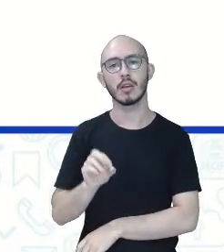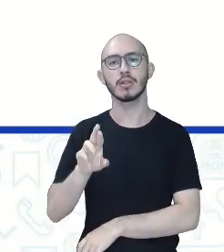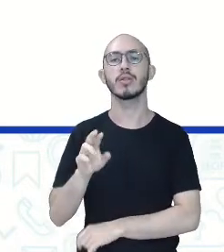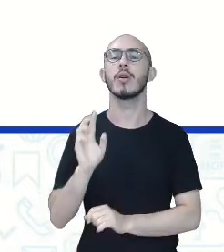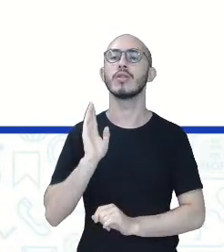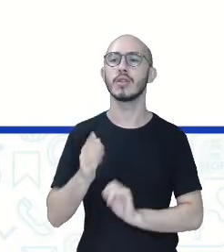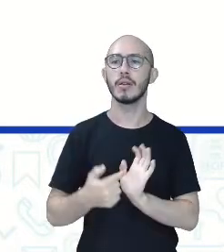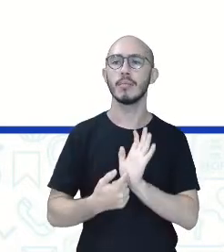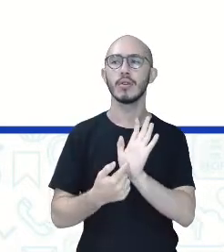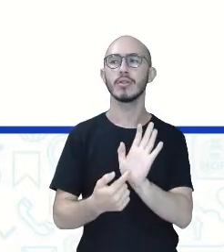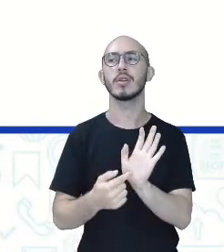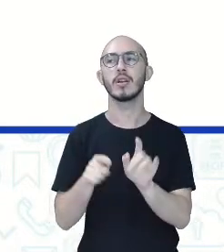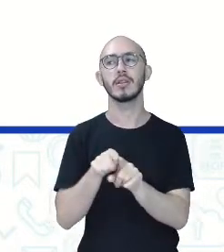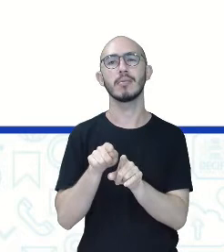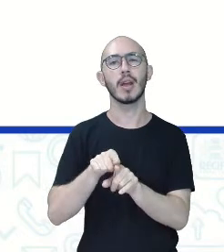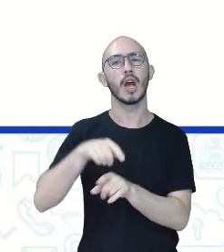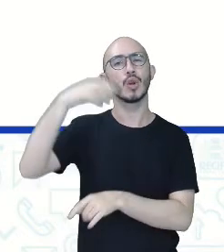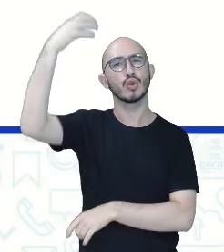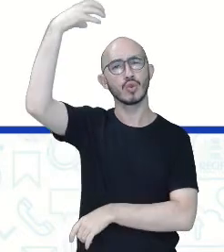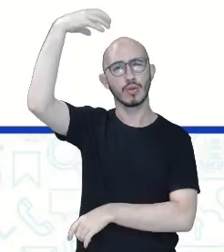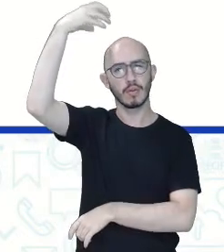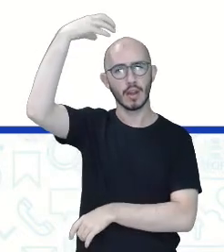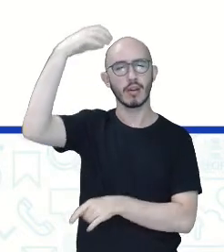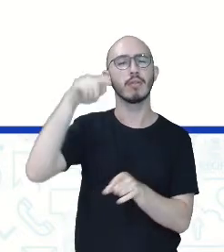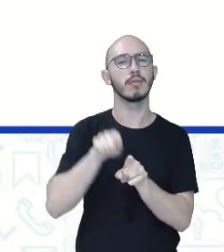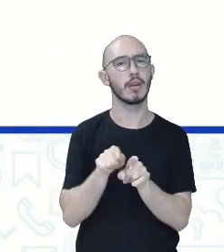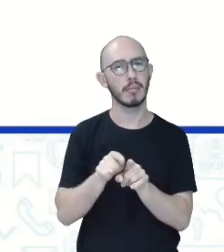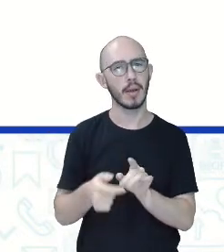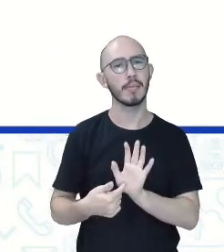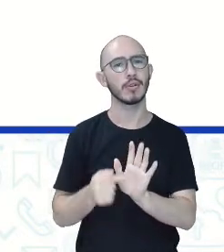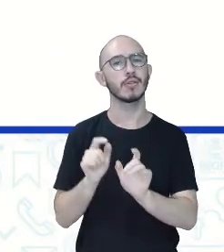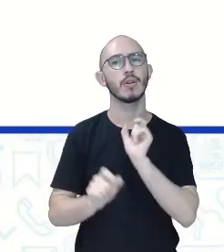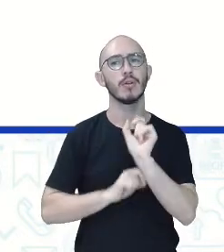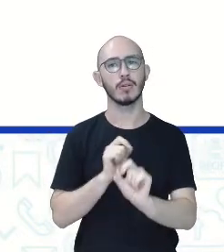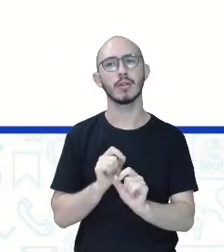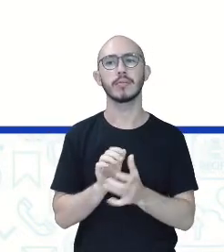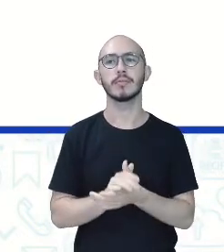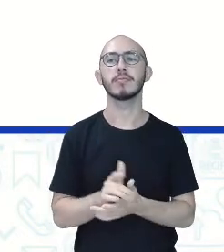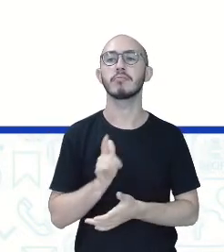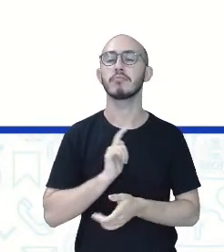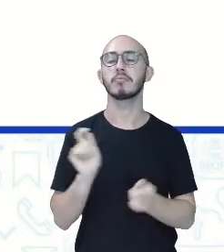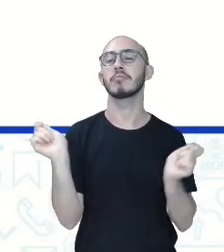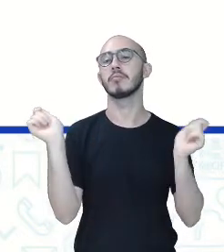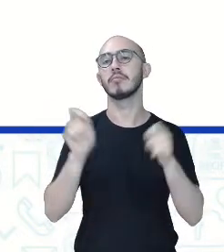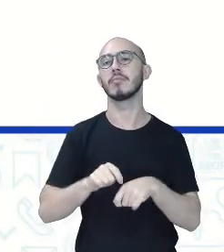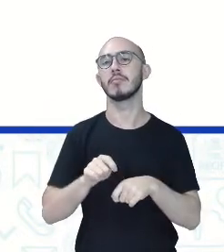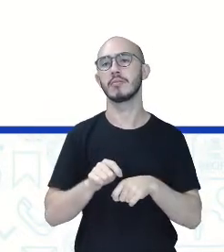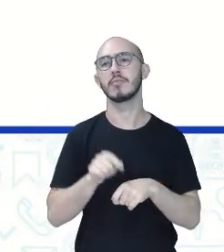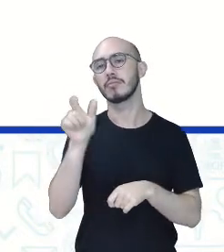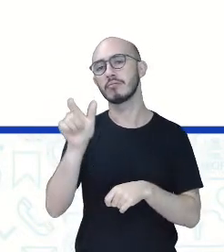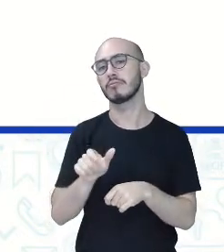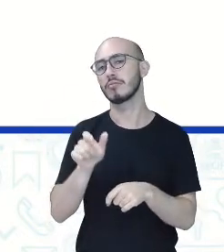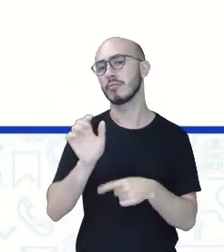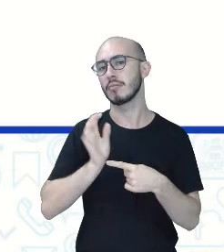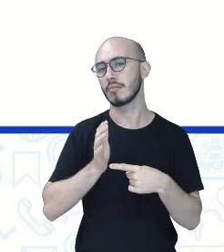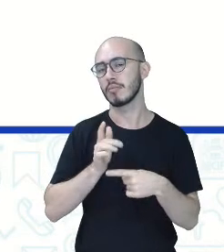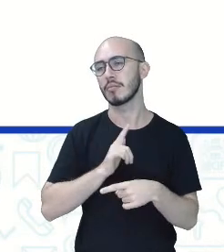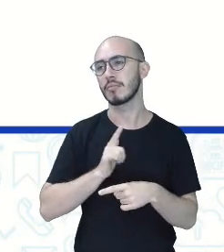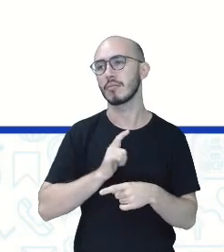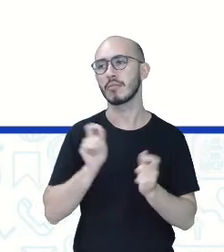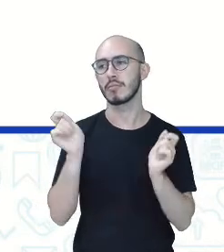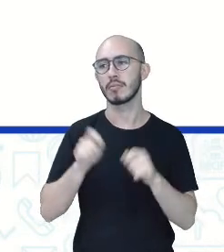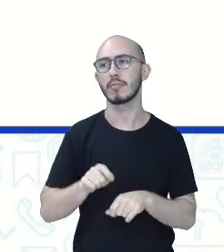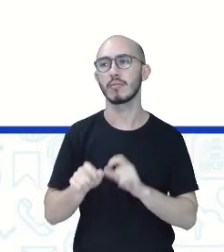vocês uma resistência de chuveiro, né? Ela é definida com a capacidade que um dispositivo tem